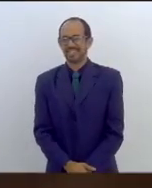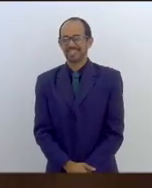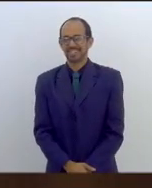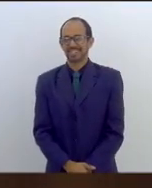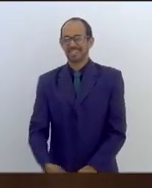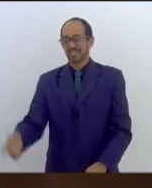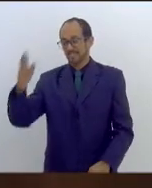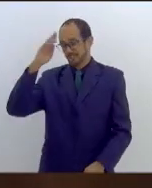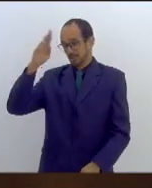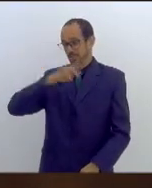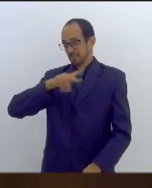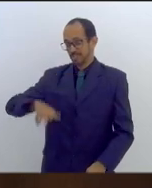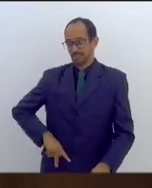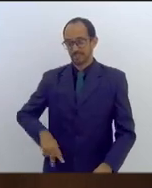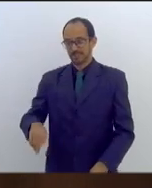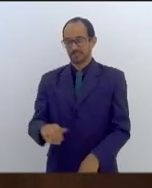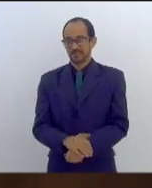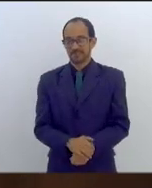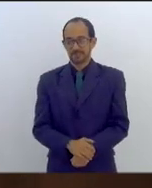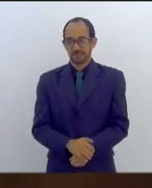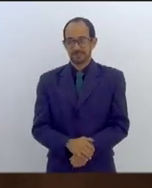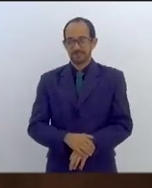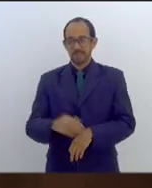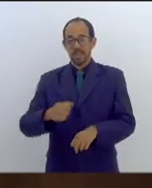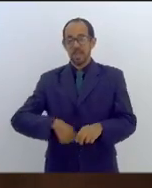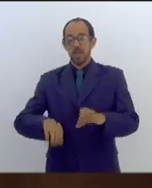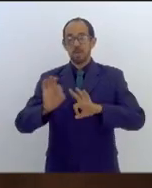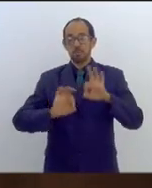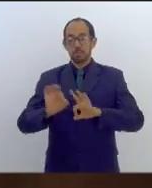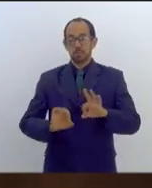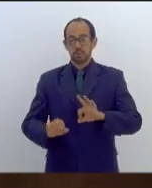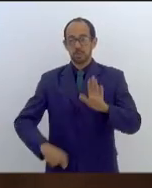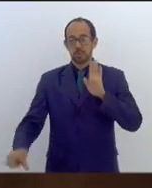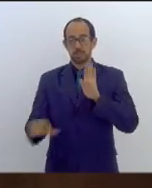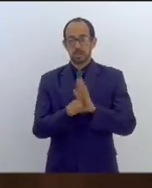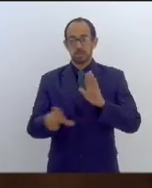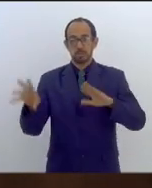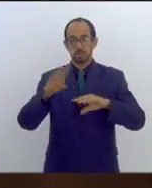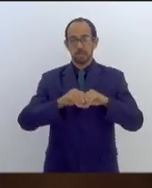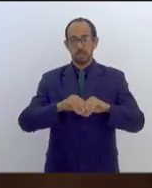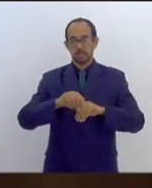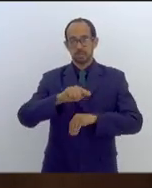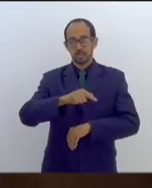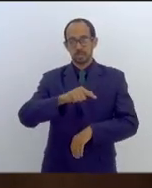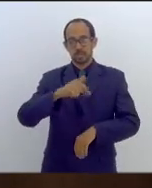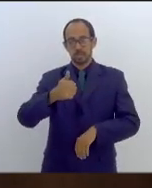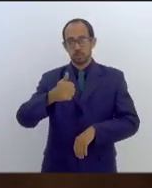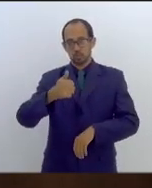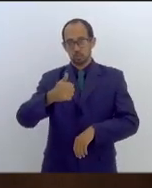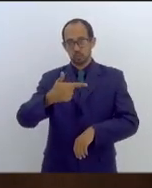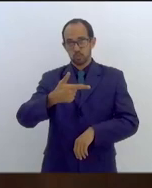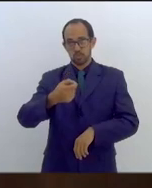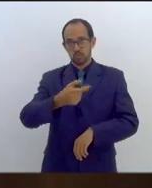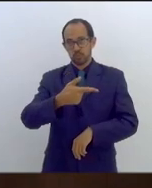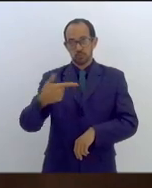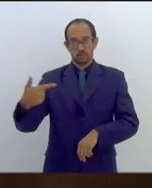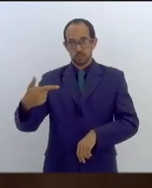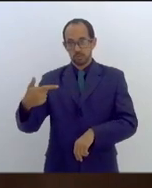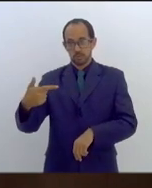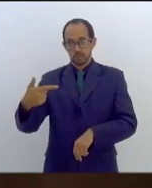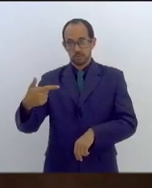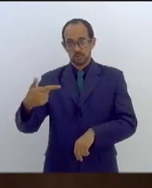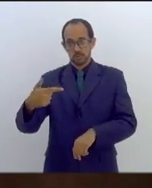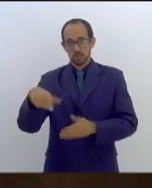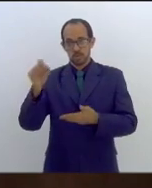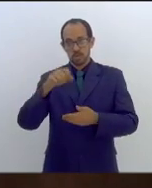Senhor presidente, projeto de lei complementar 71 de 22, de autoria